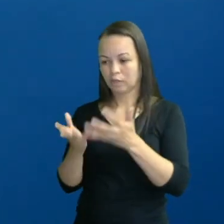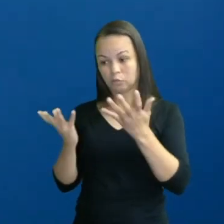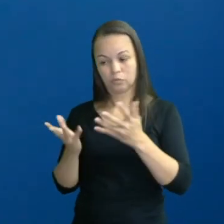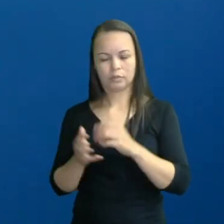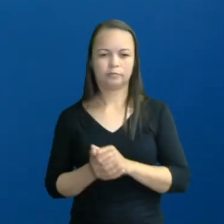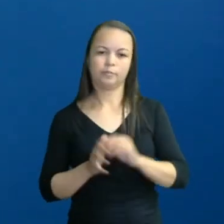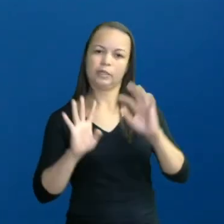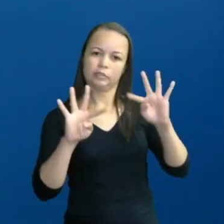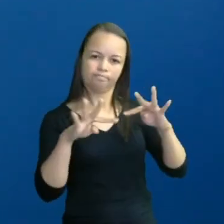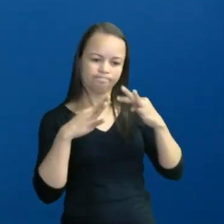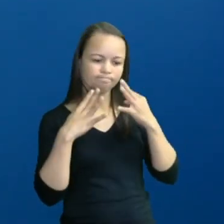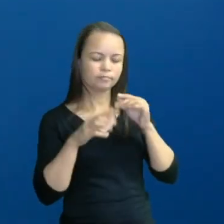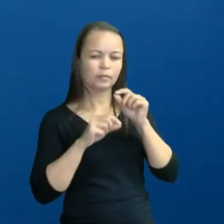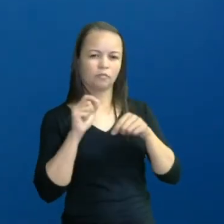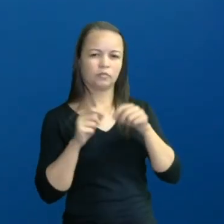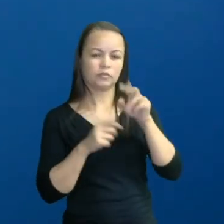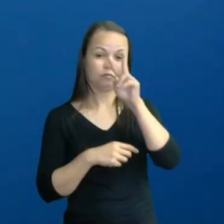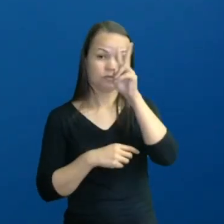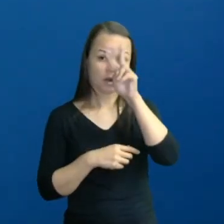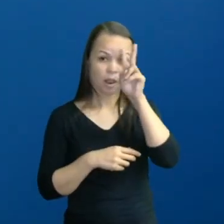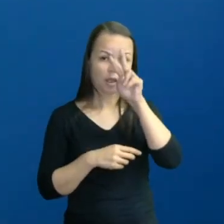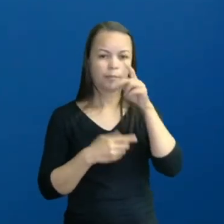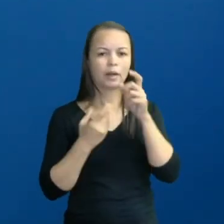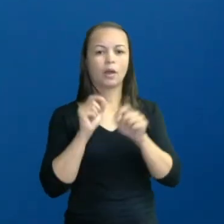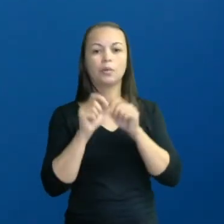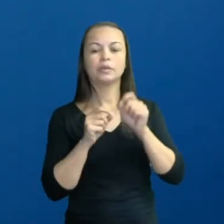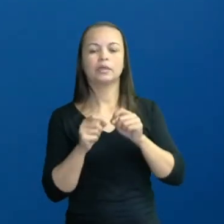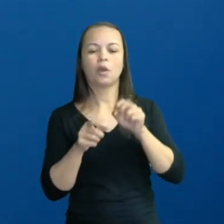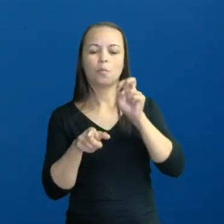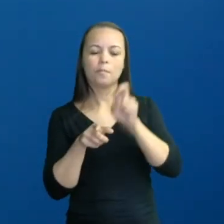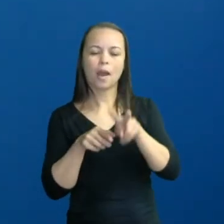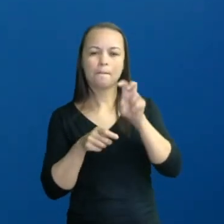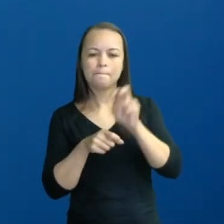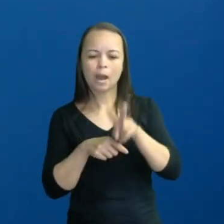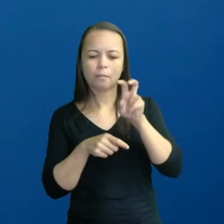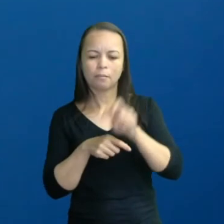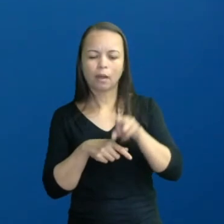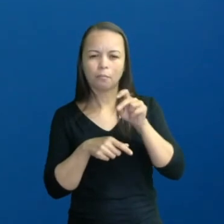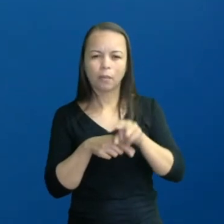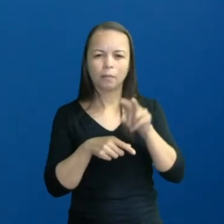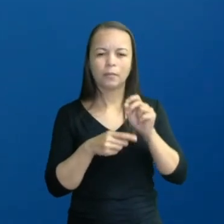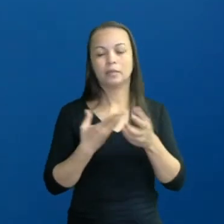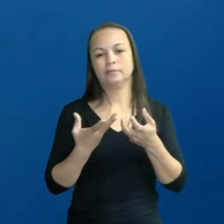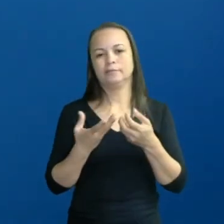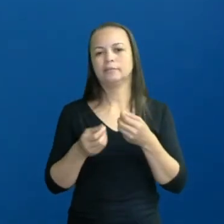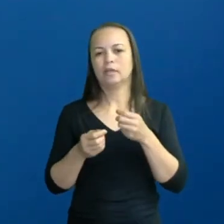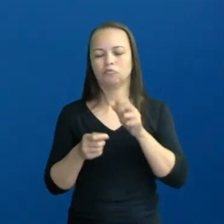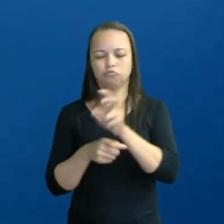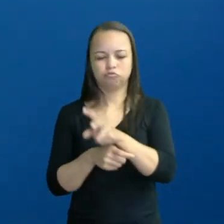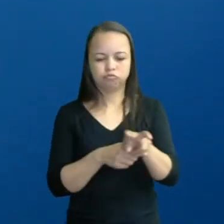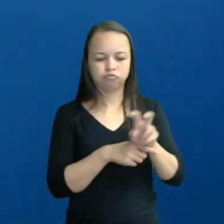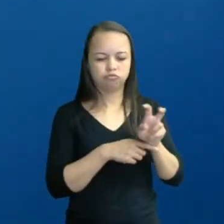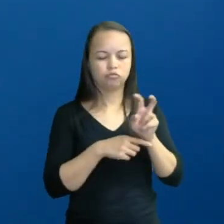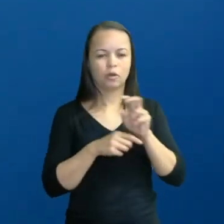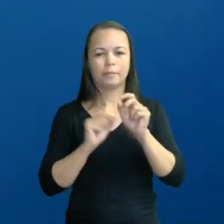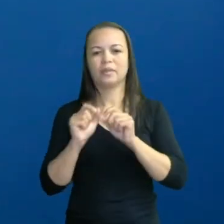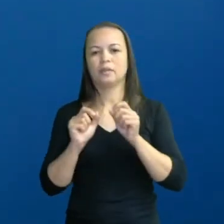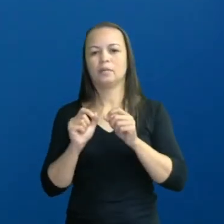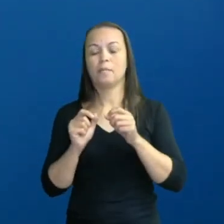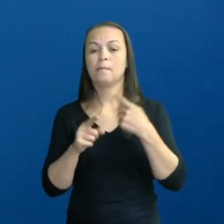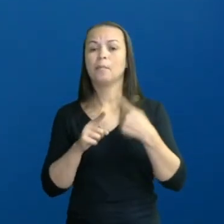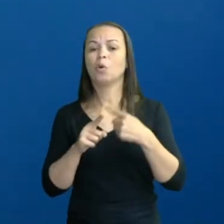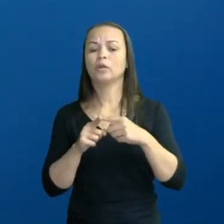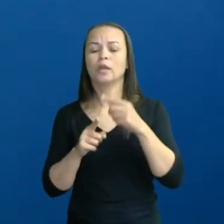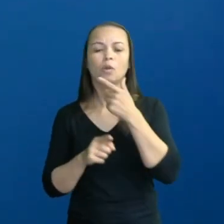atenção, né, a gente vai lembrar que são o quê? Os agrotóxicos que são usados. A gente deve ter cuidado. Porque o homem ele usa todo